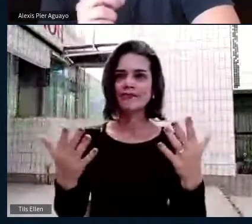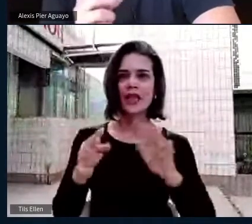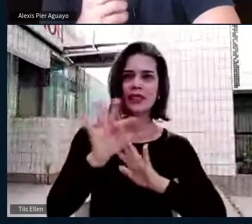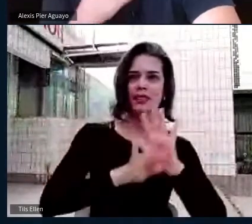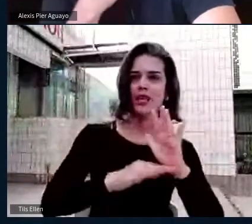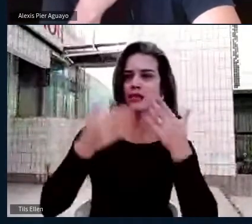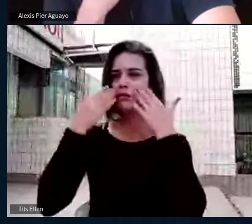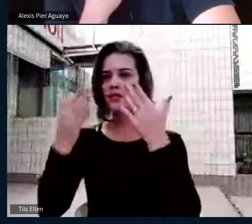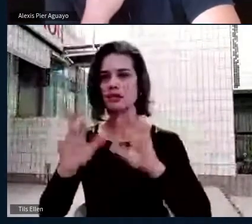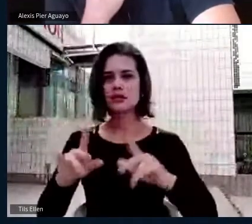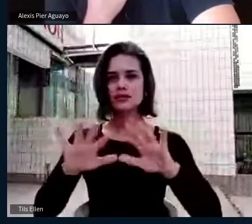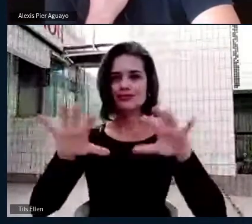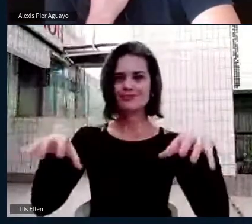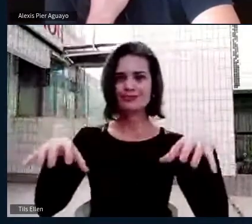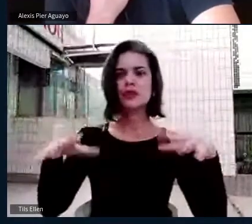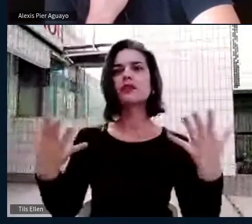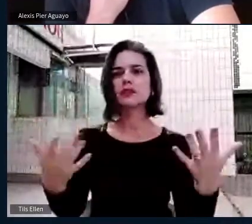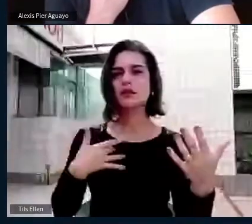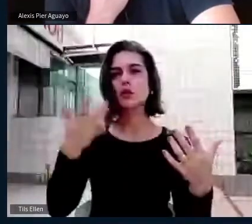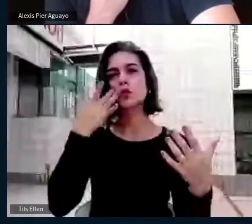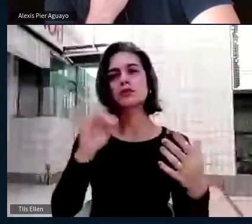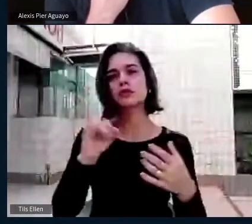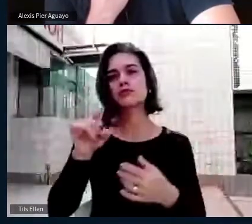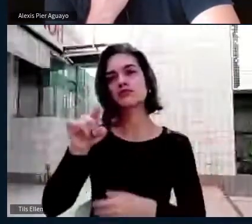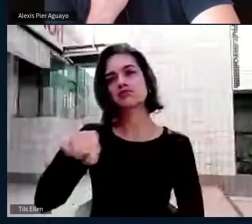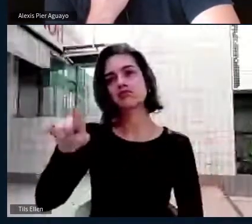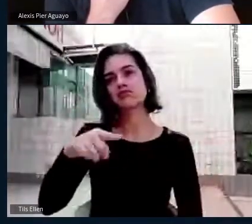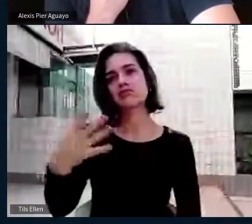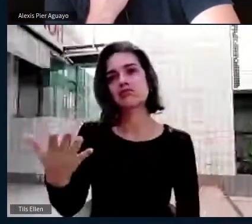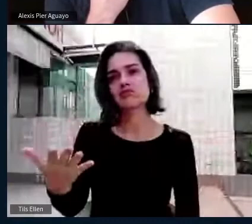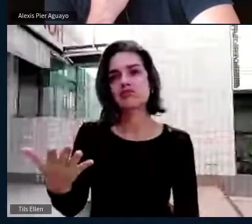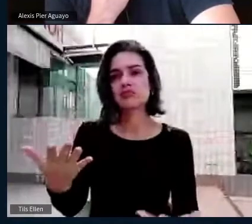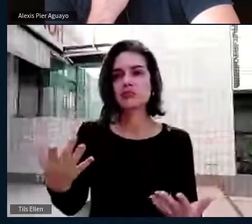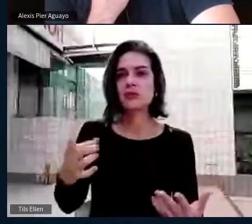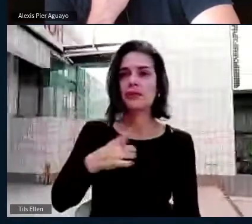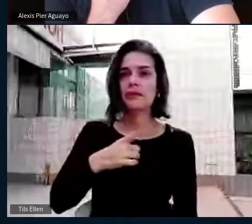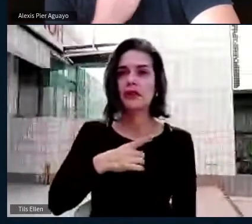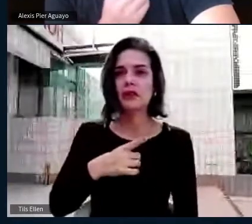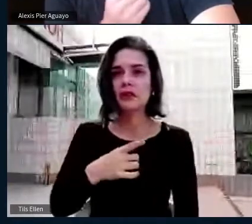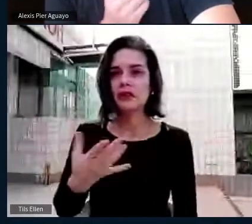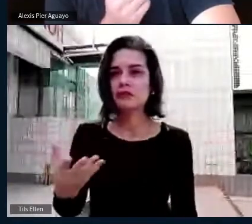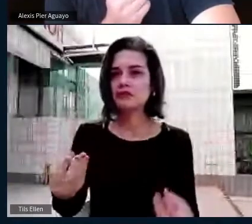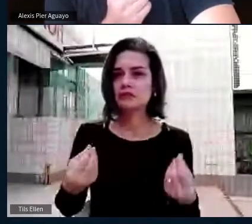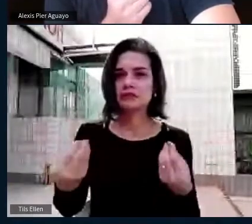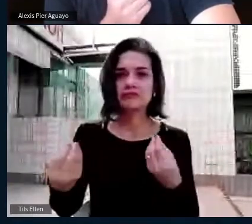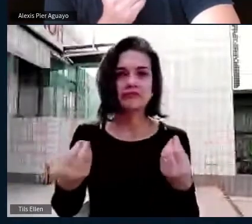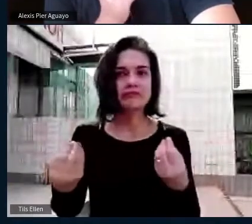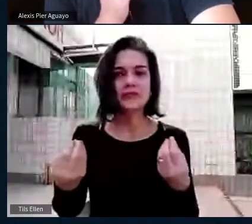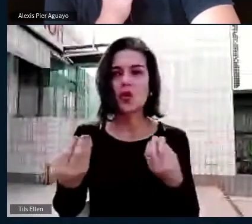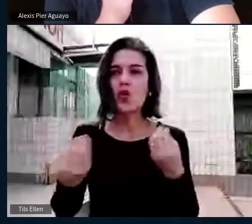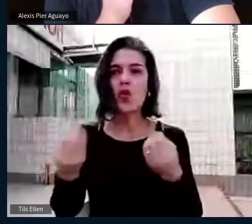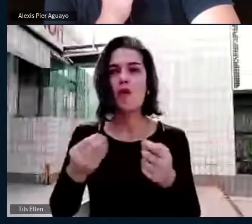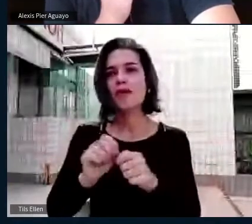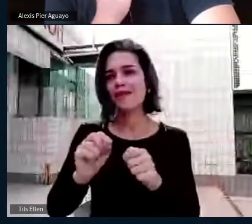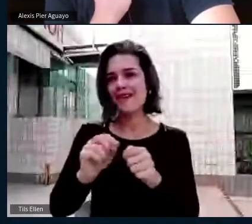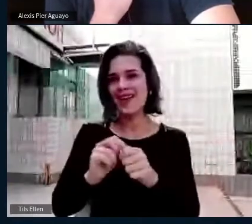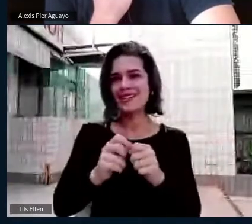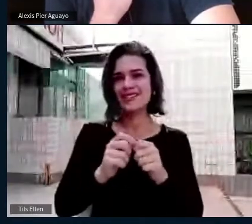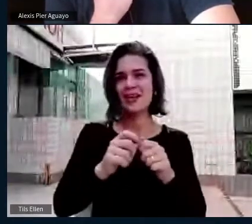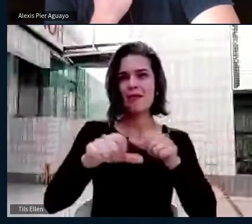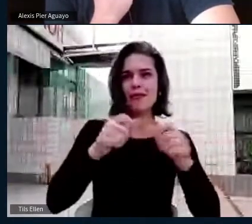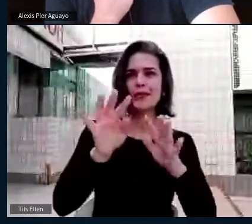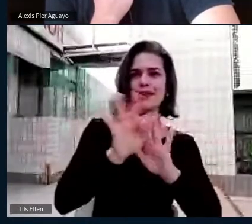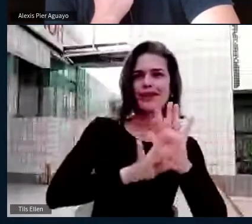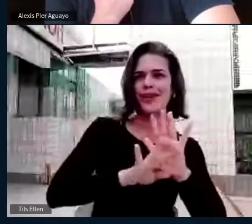texto. Então não sei se você traz para cá, se você arruma aqui, enfim, não sei. Mas só para